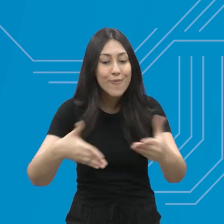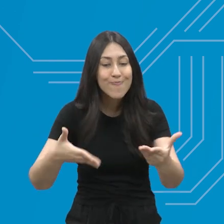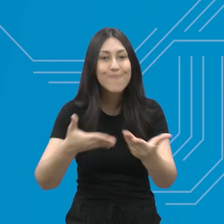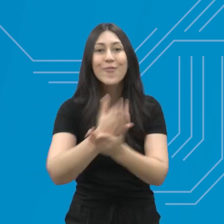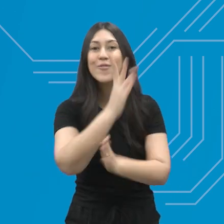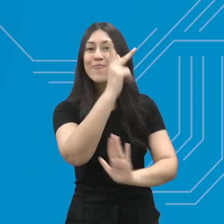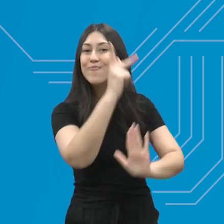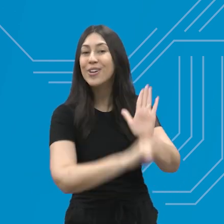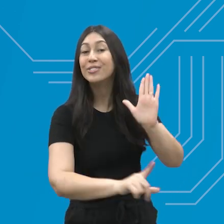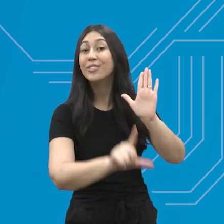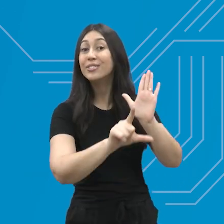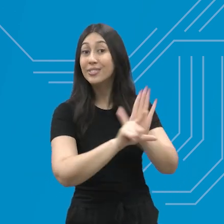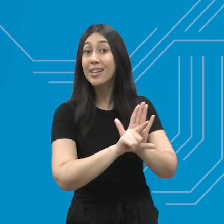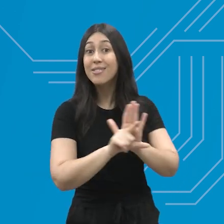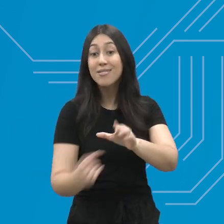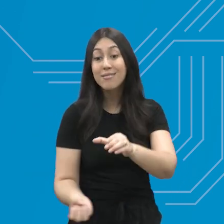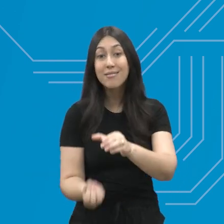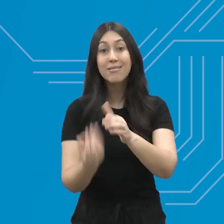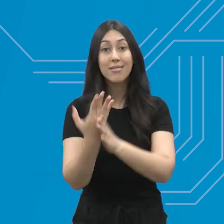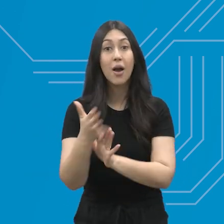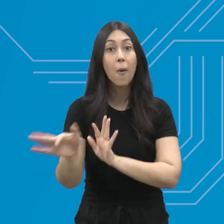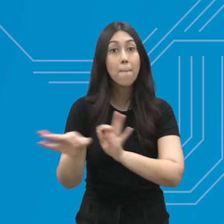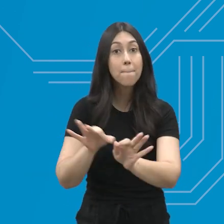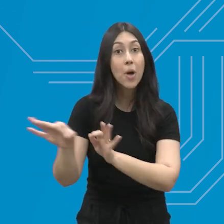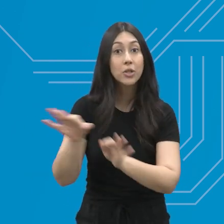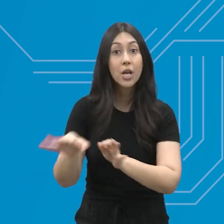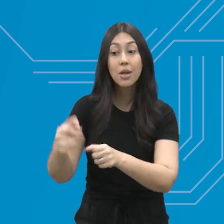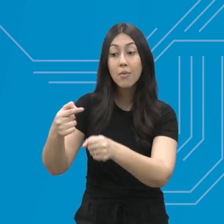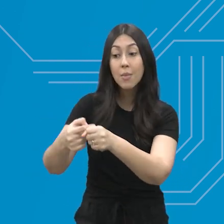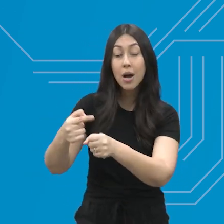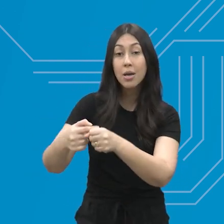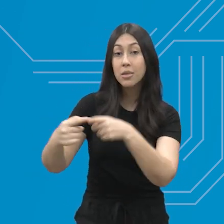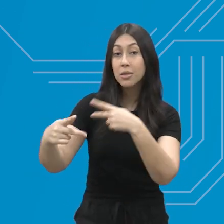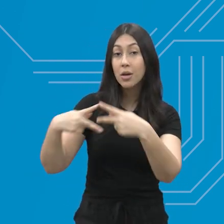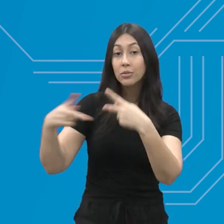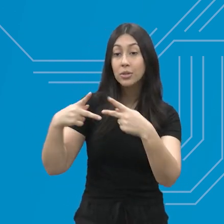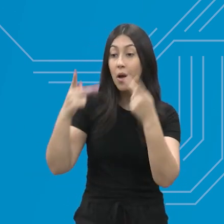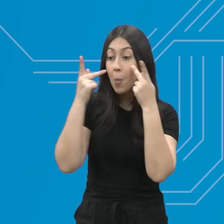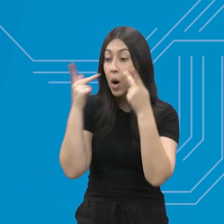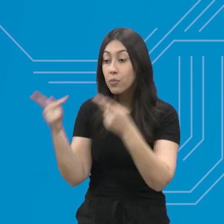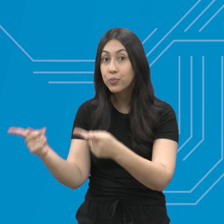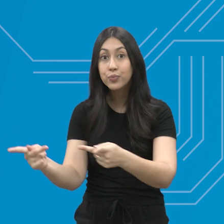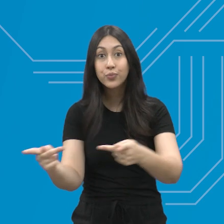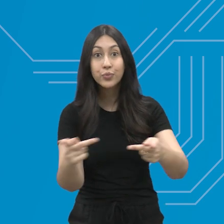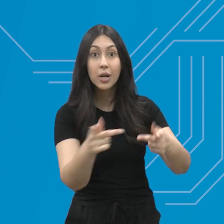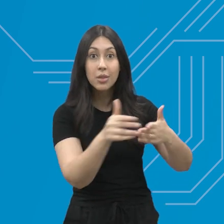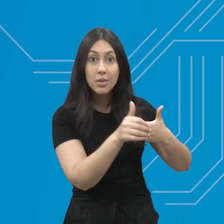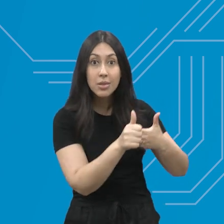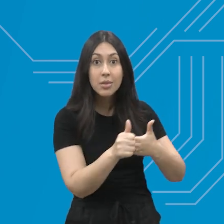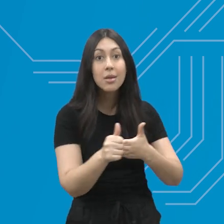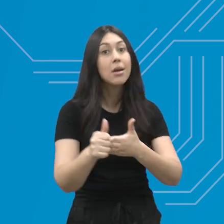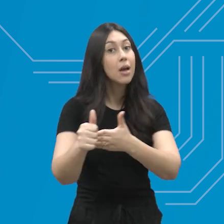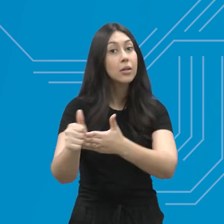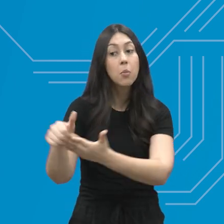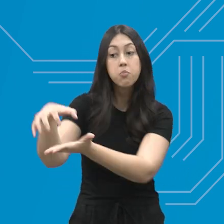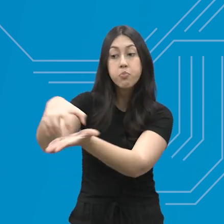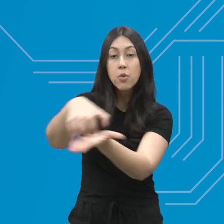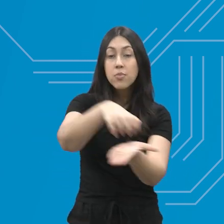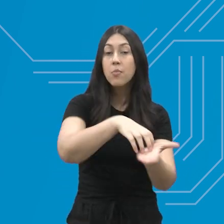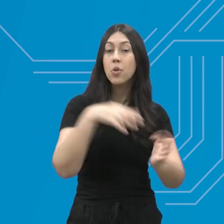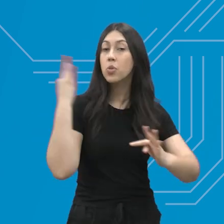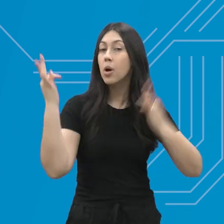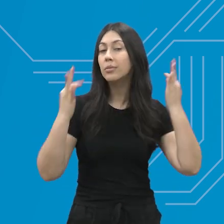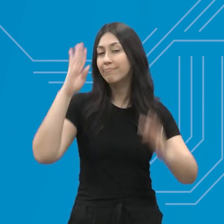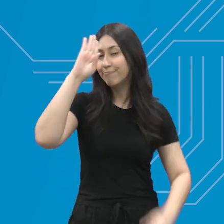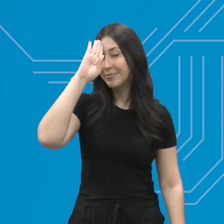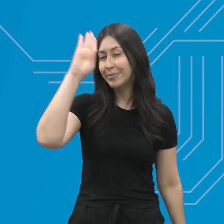projeto de lei que oficializa o programa City Tour São José, que consiste na visitação guiada pelos principais